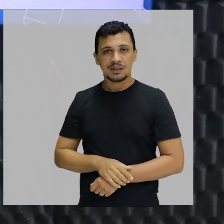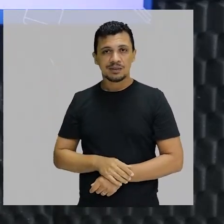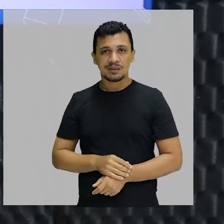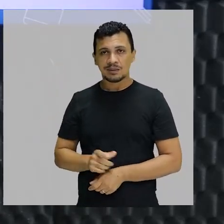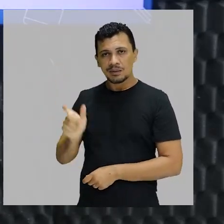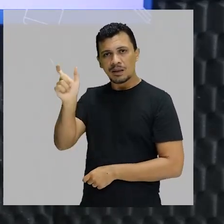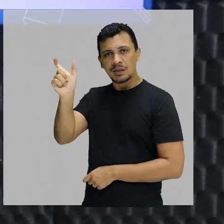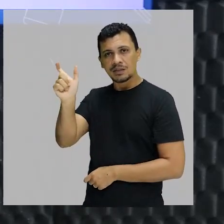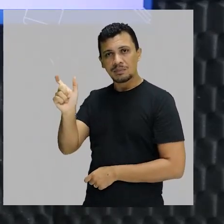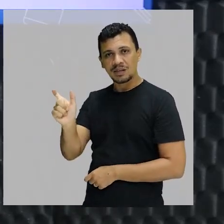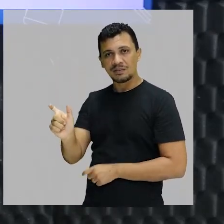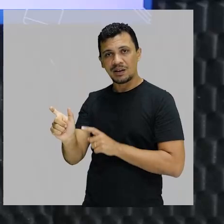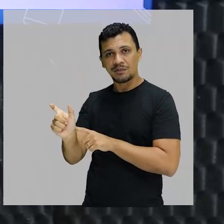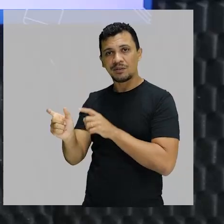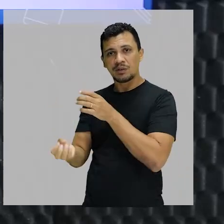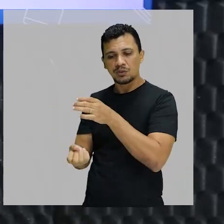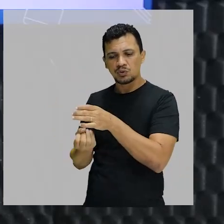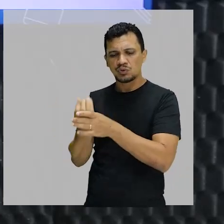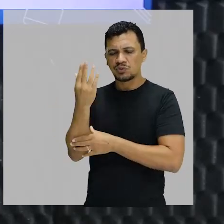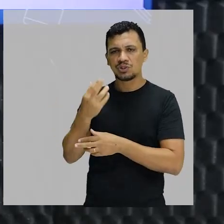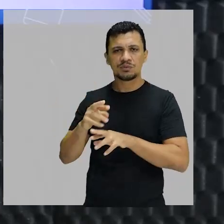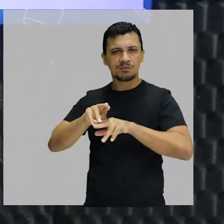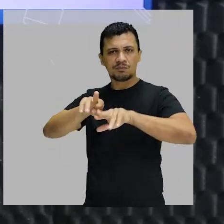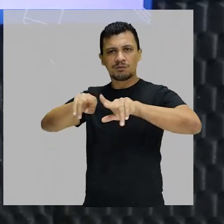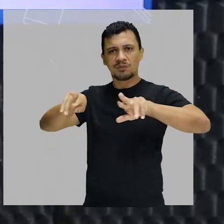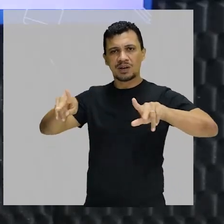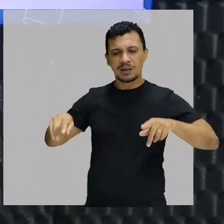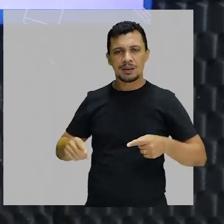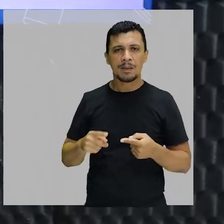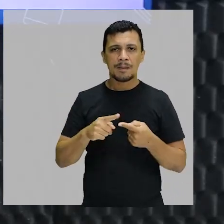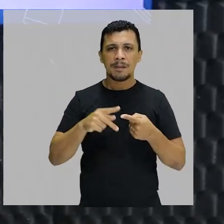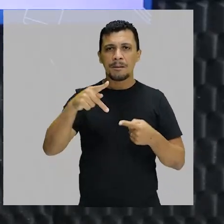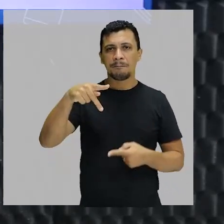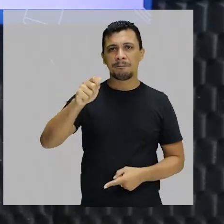origem a outros, panaderia, né?